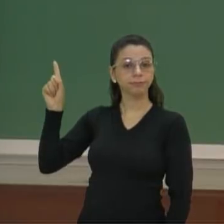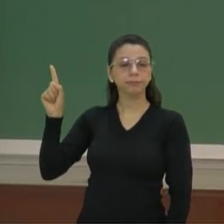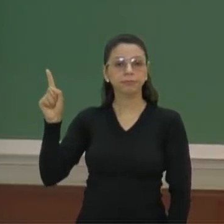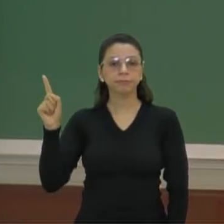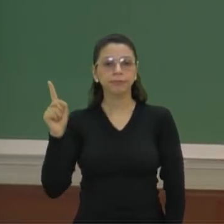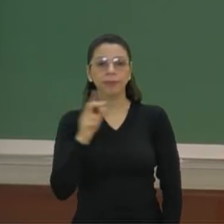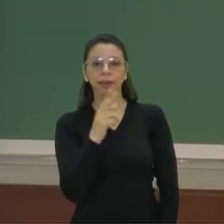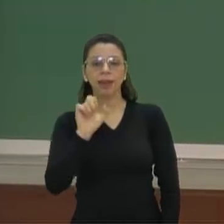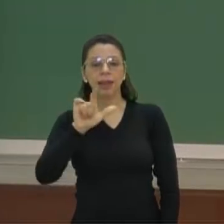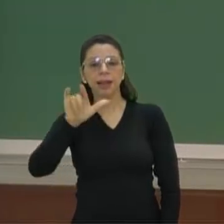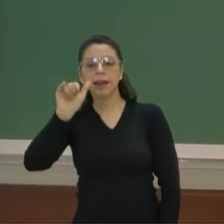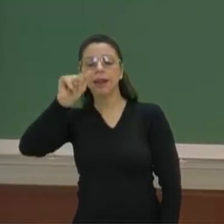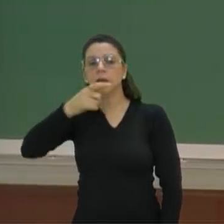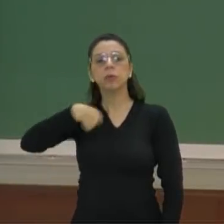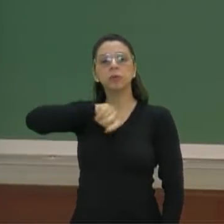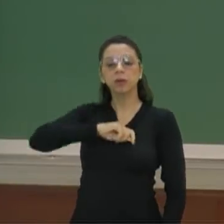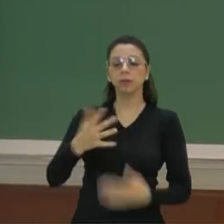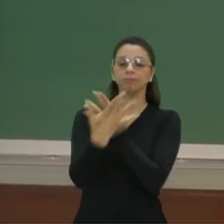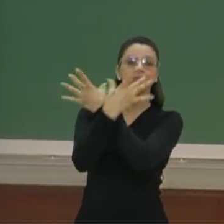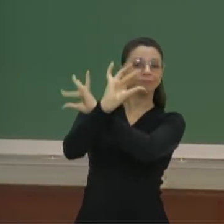Elaine, qual que é o seu sinal do seu nome?